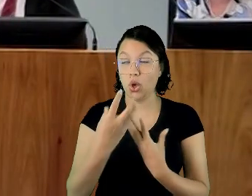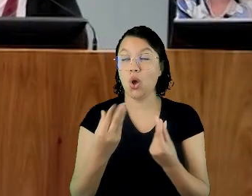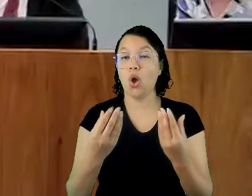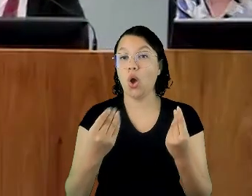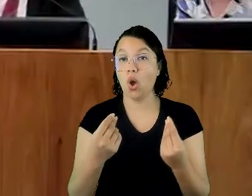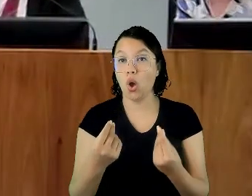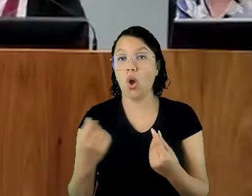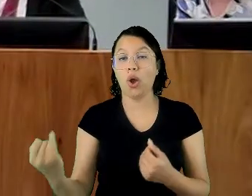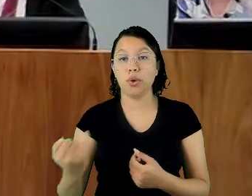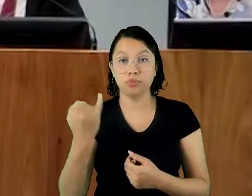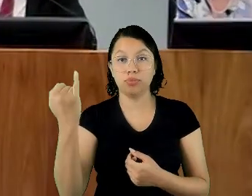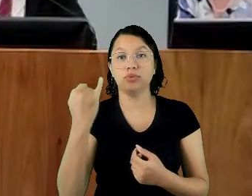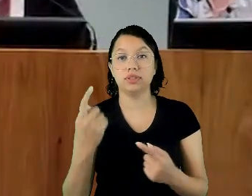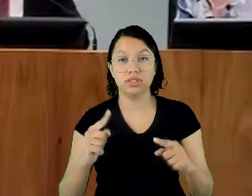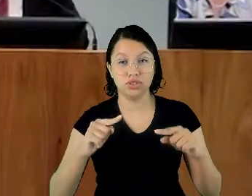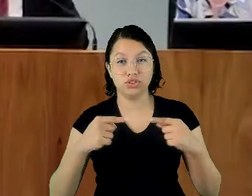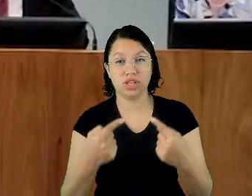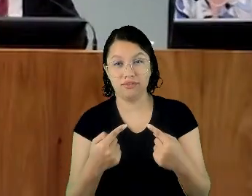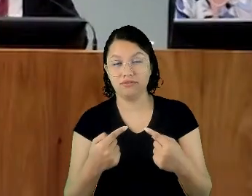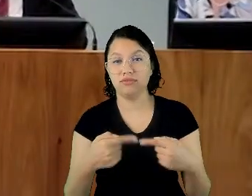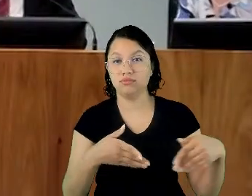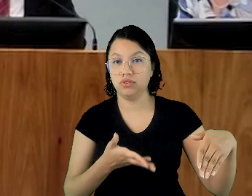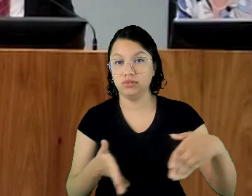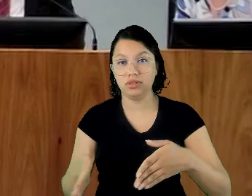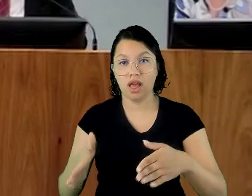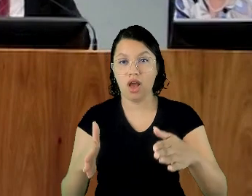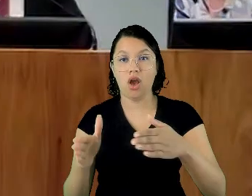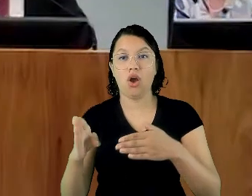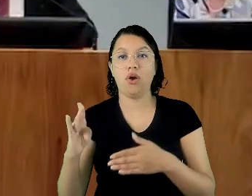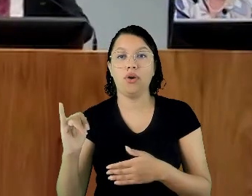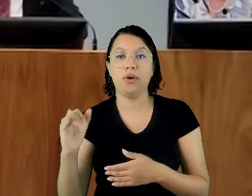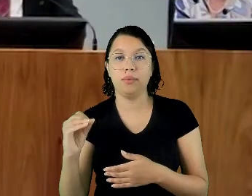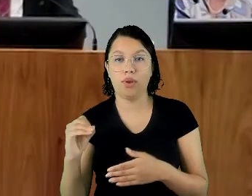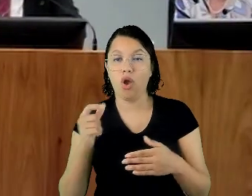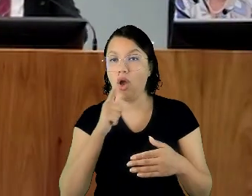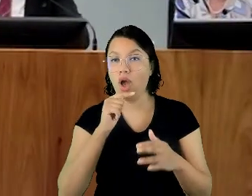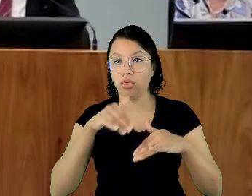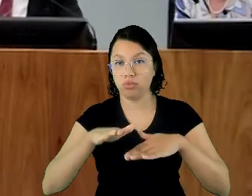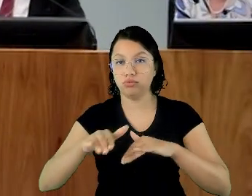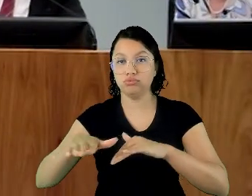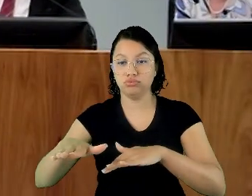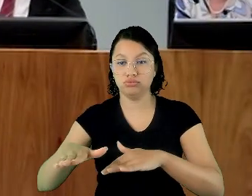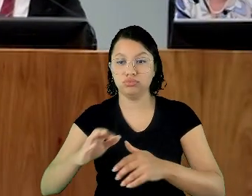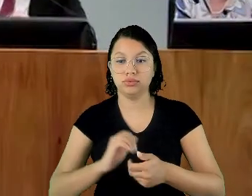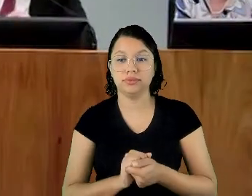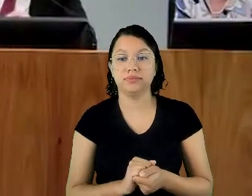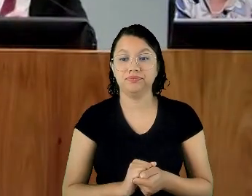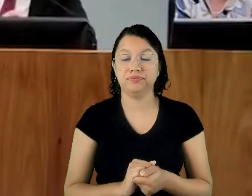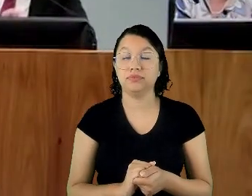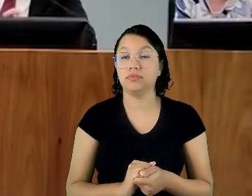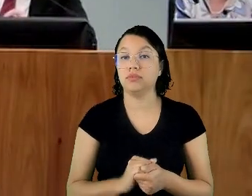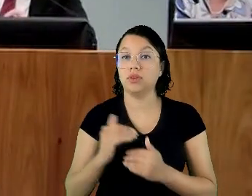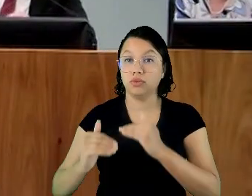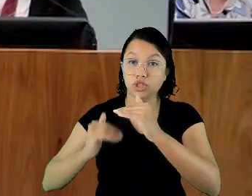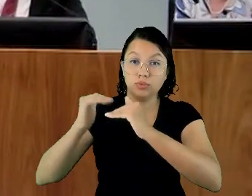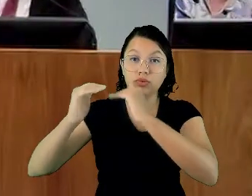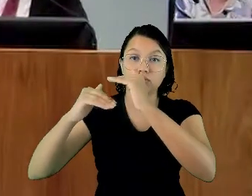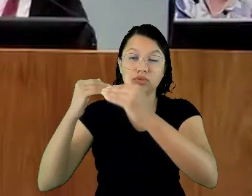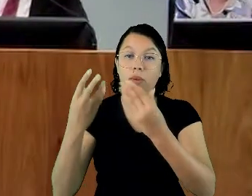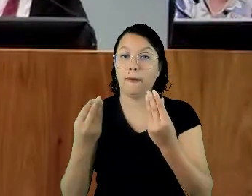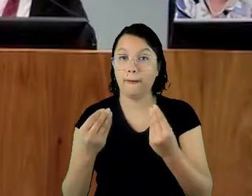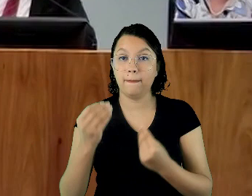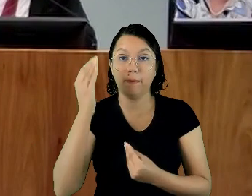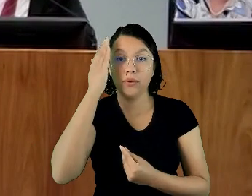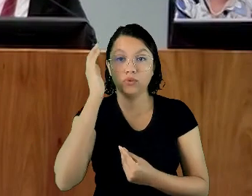rota bioceânica, que muito trará de desenvolvimento para o Mato Grosso do Sul e o país,